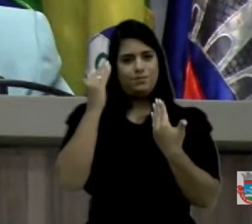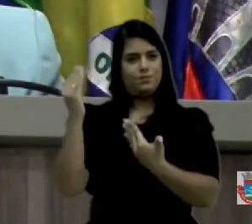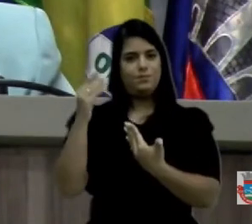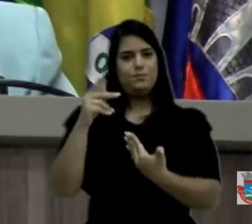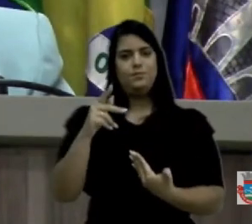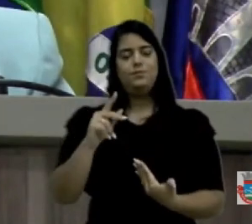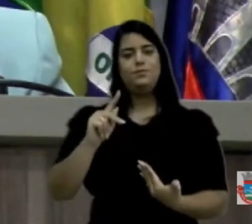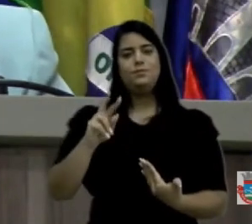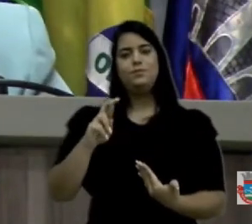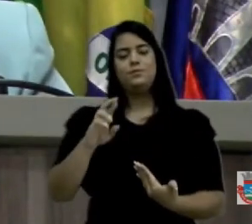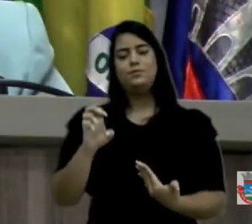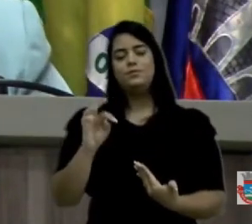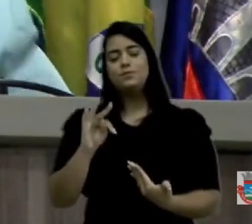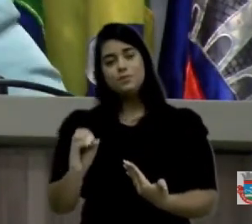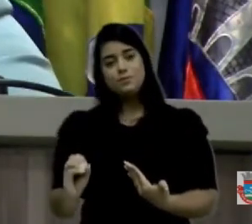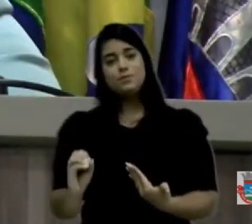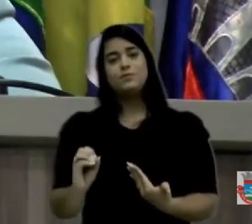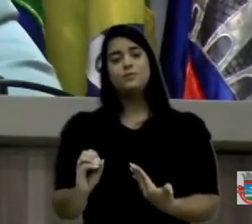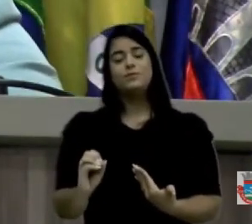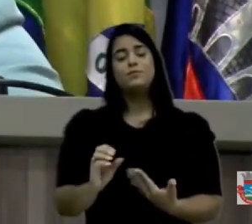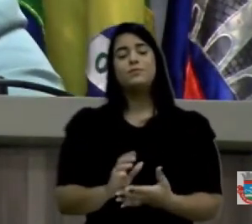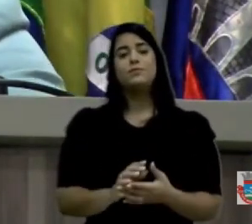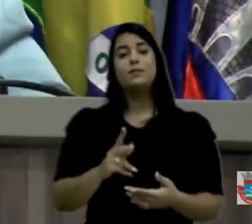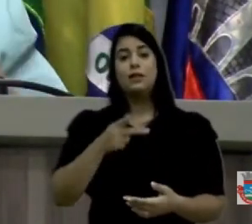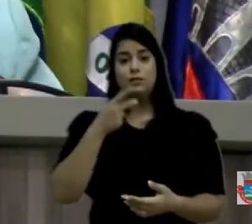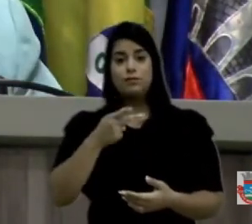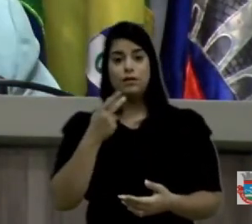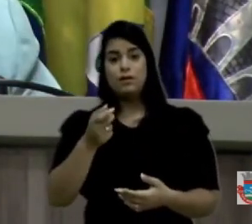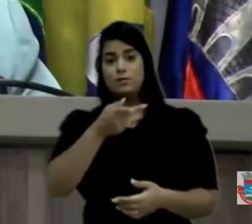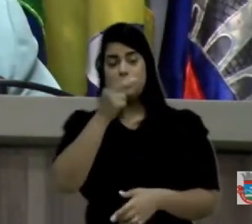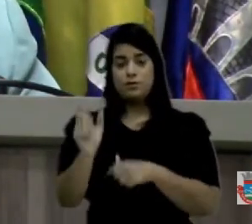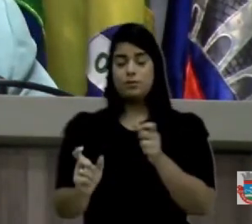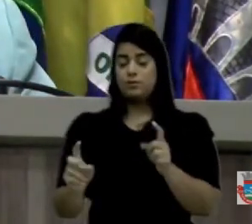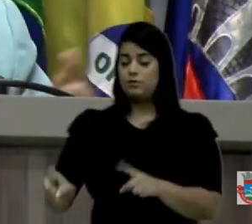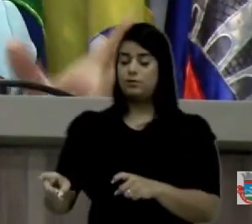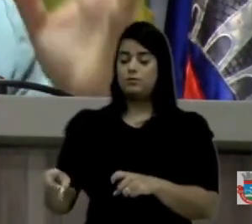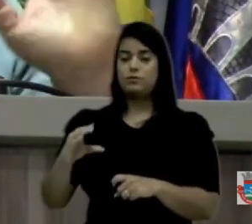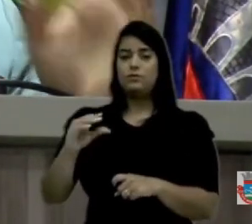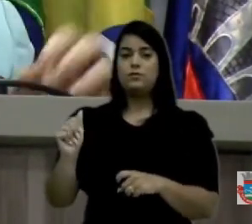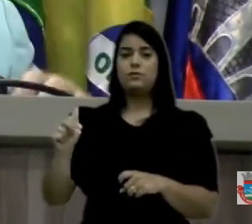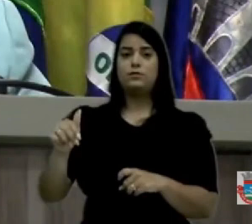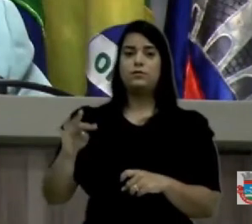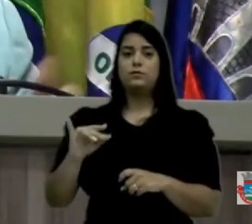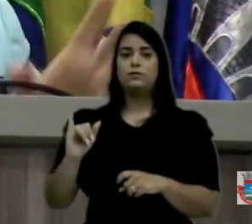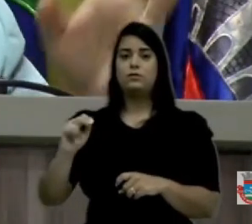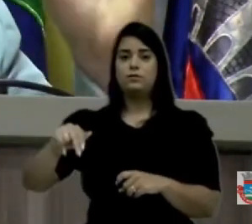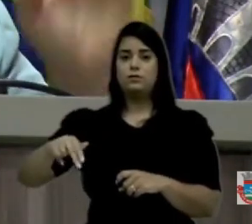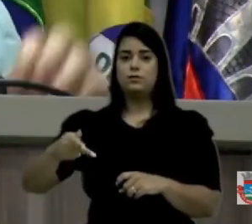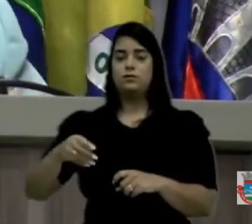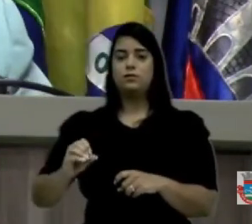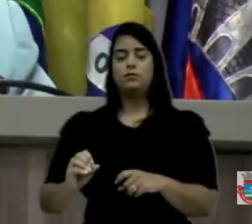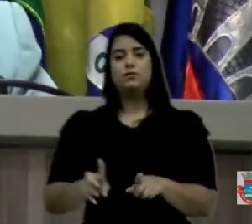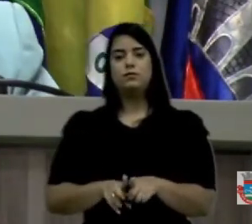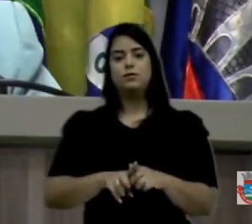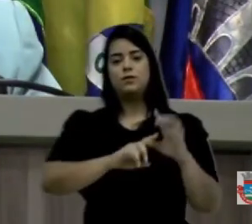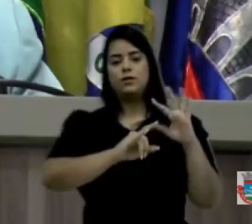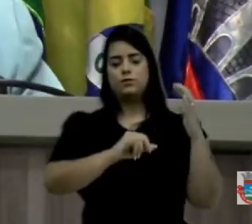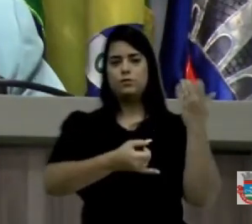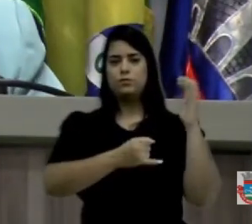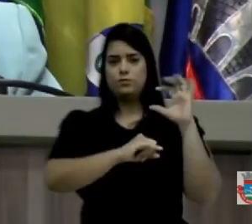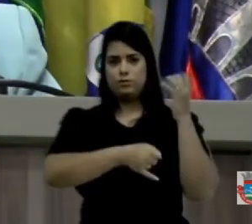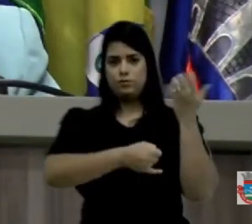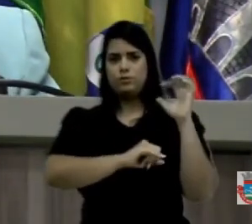preto e também quero falar paraas pessoas ali do sítio cantinho o sítio que vai paraa Jurubeba ali da melinha